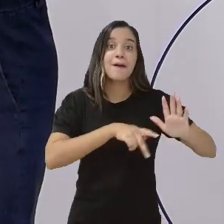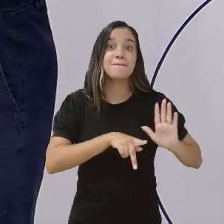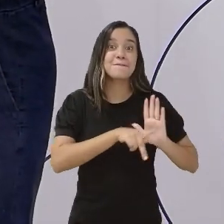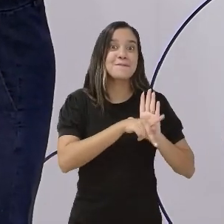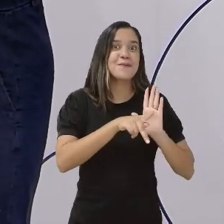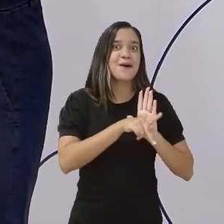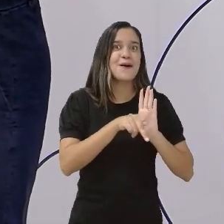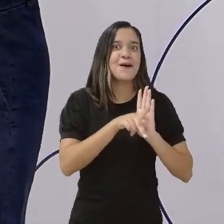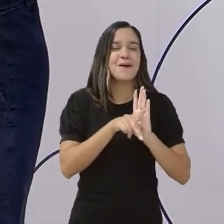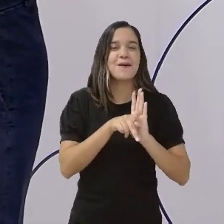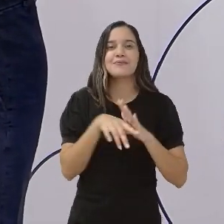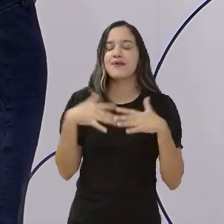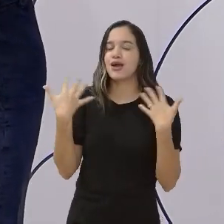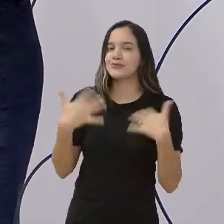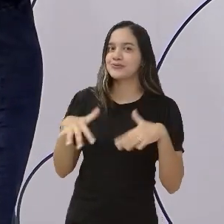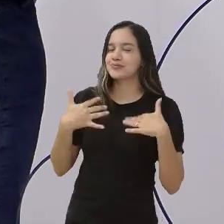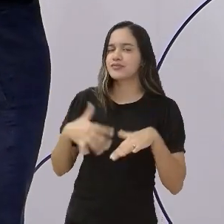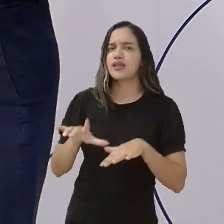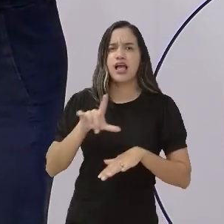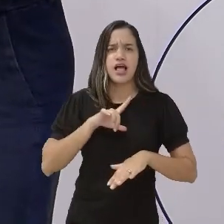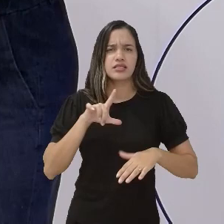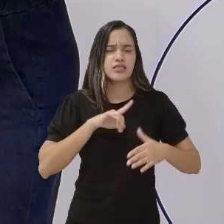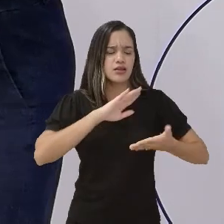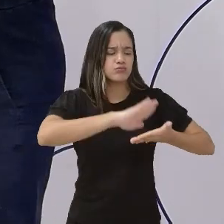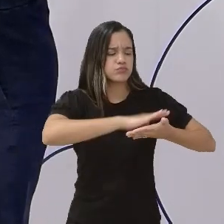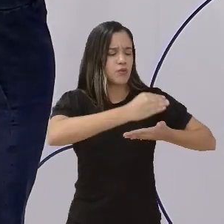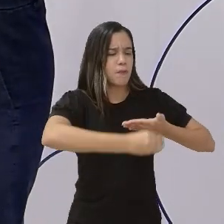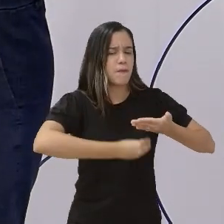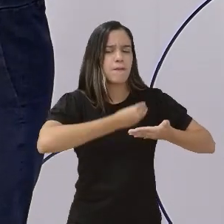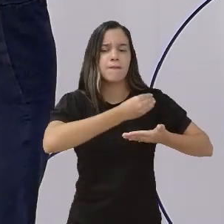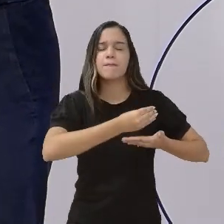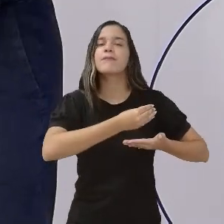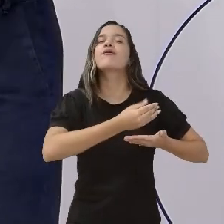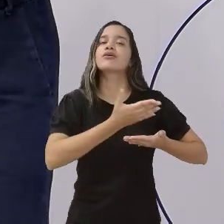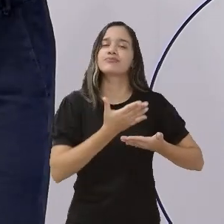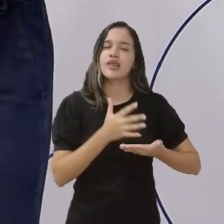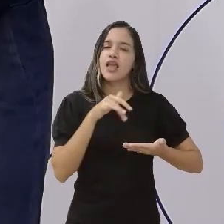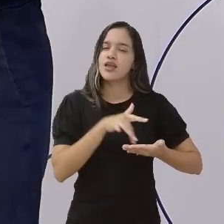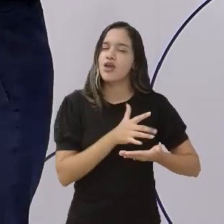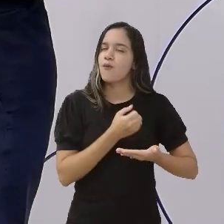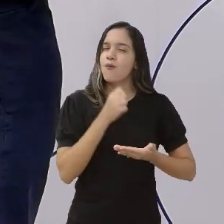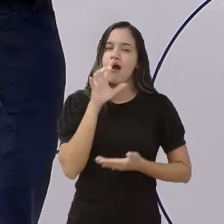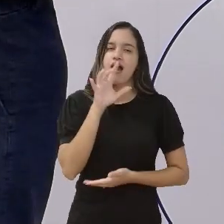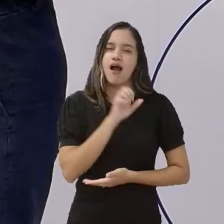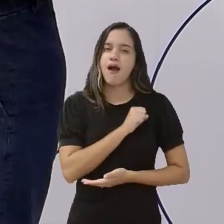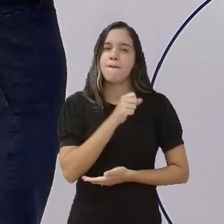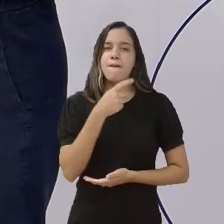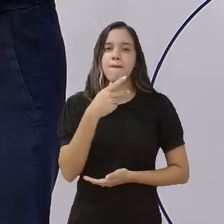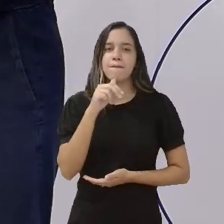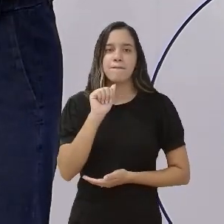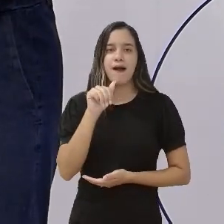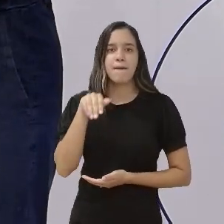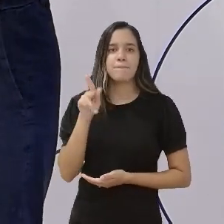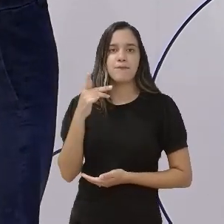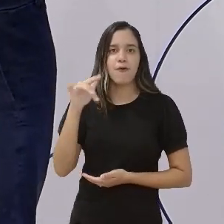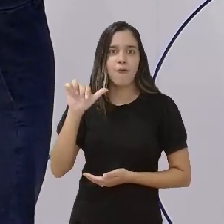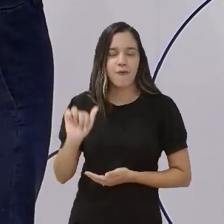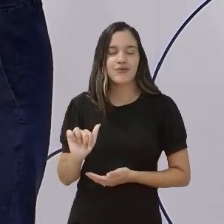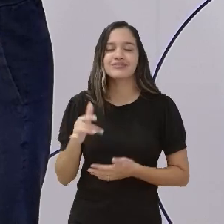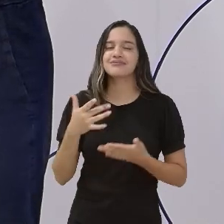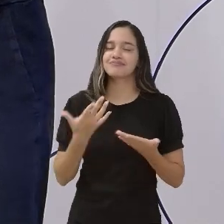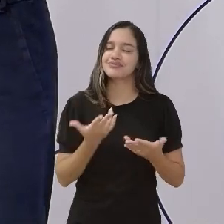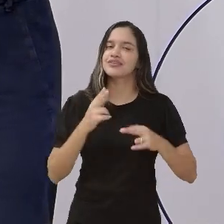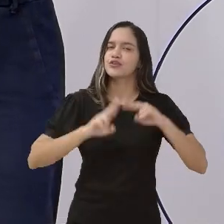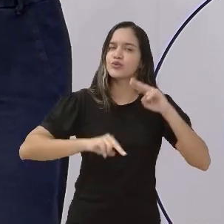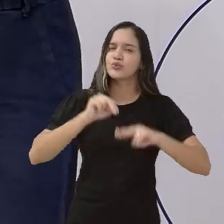típica. Olha Ai, só. é bom demais. Tem pamonha? Com certeza. Adoro uma pamonha. Porque tem tudo a ver com o nosso ciclo